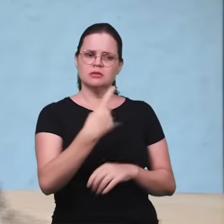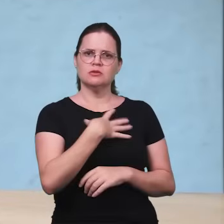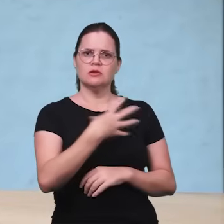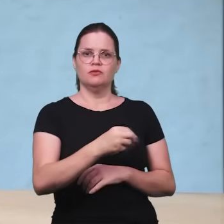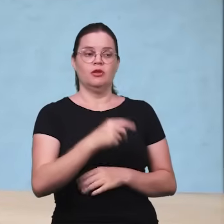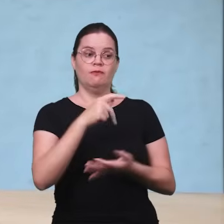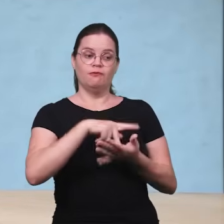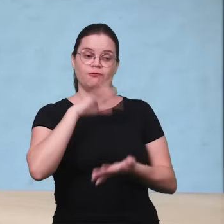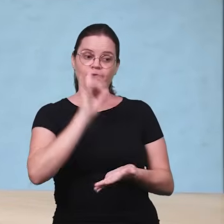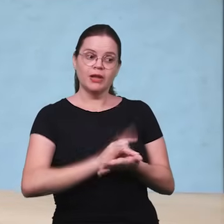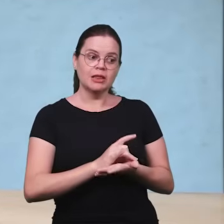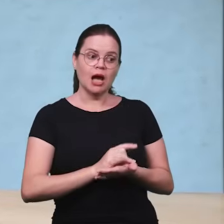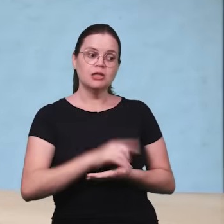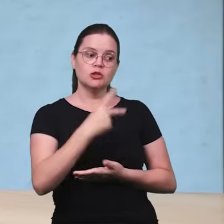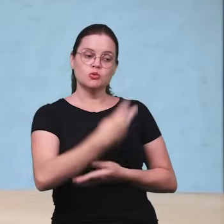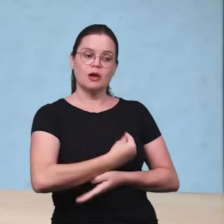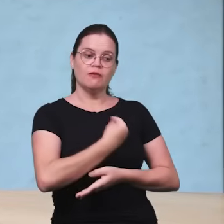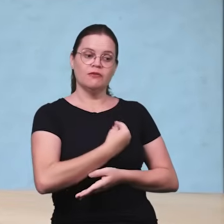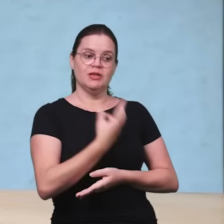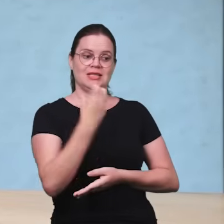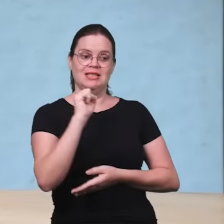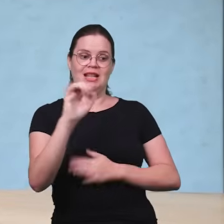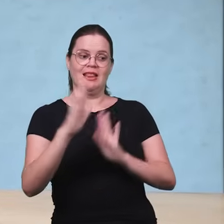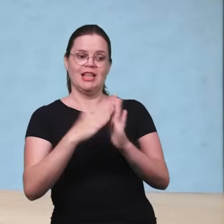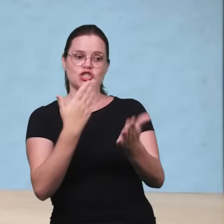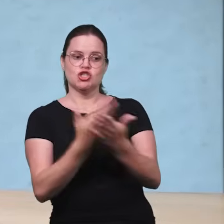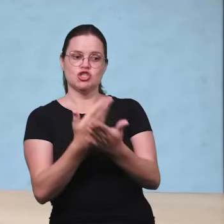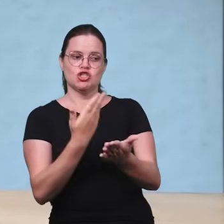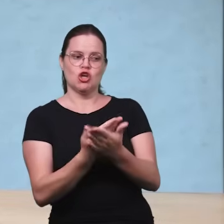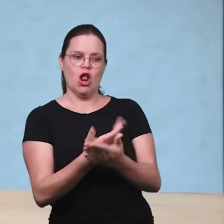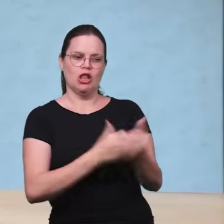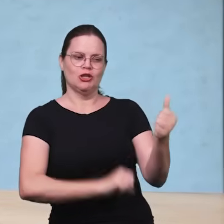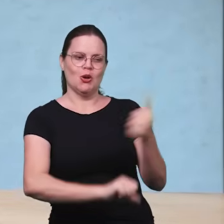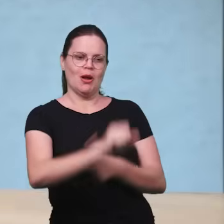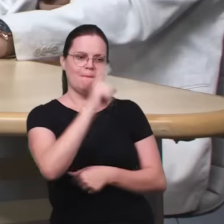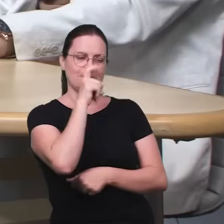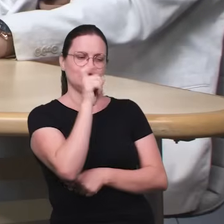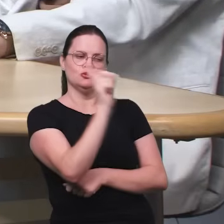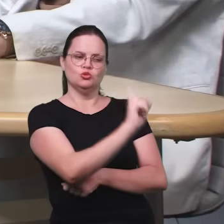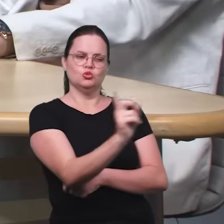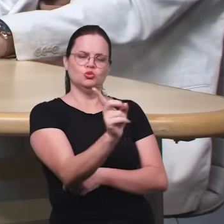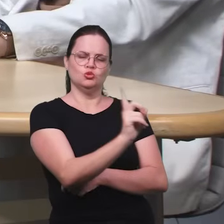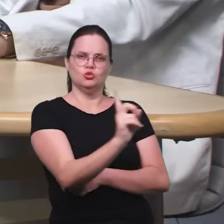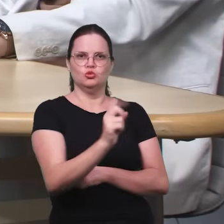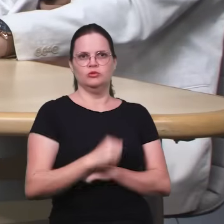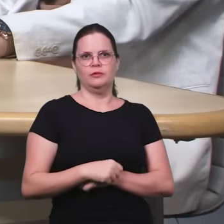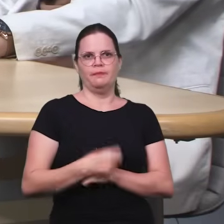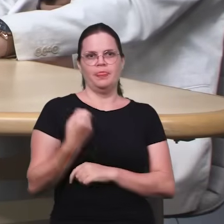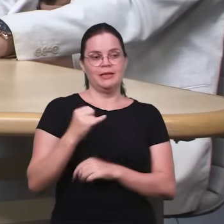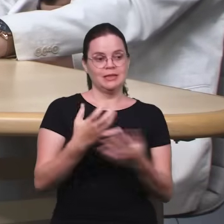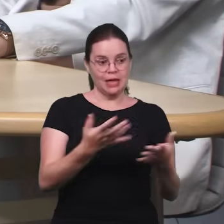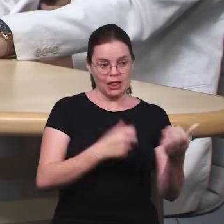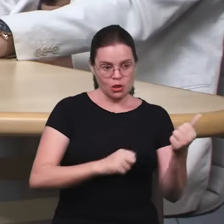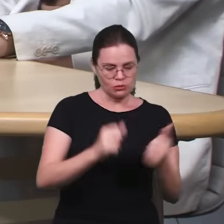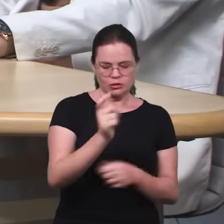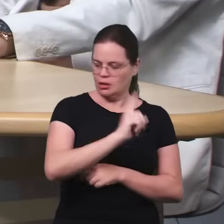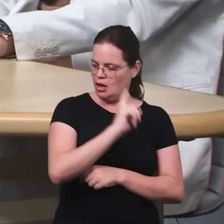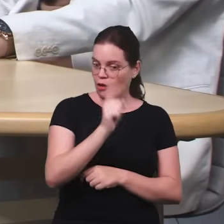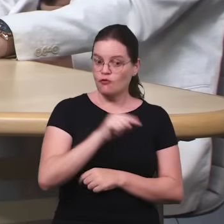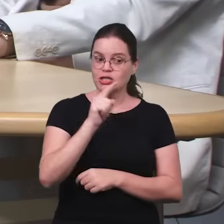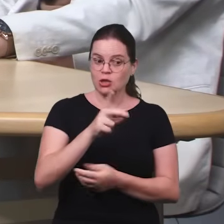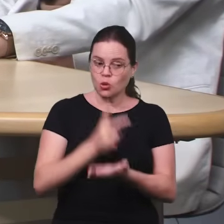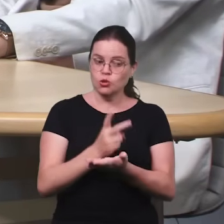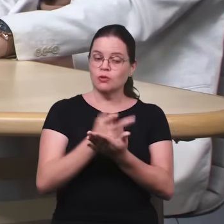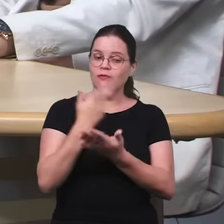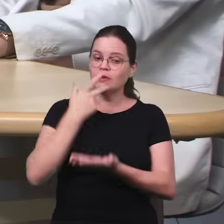na sua vida. Lá na escola, quando eles quiserem negociar a verdade, não negociem. Quiserem negociar, trocar, não troque. Fique